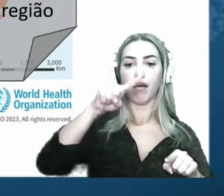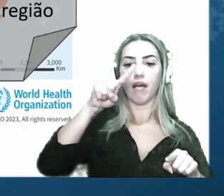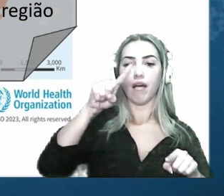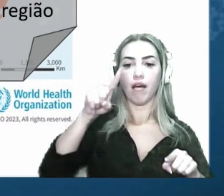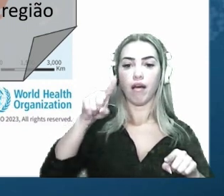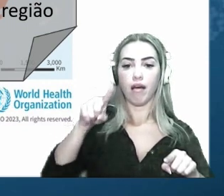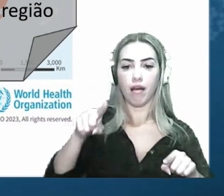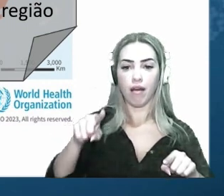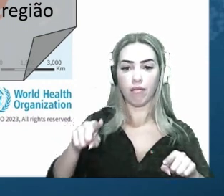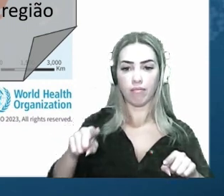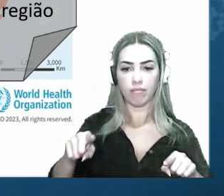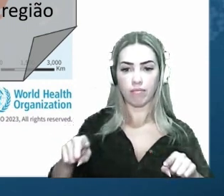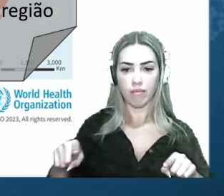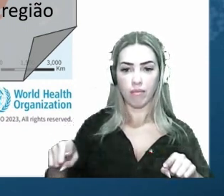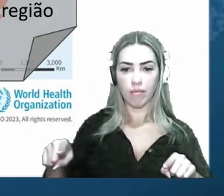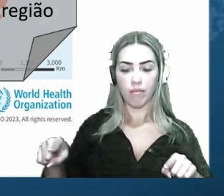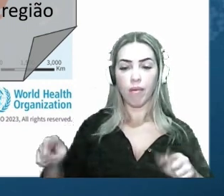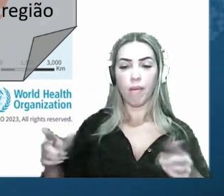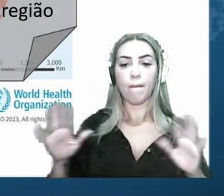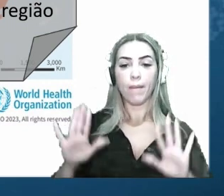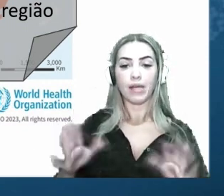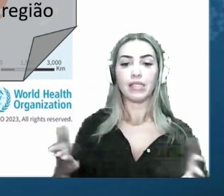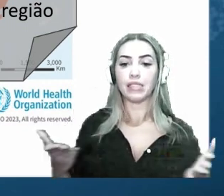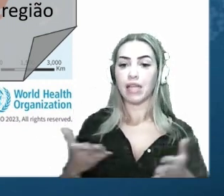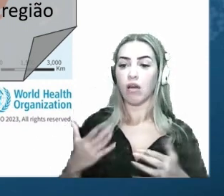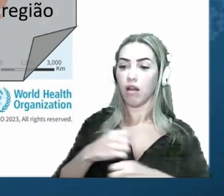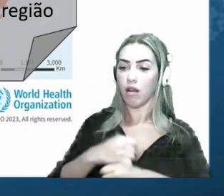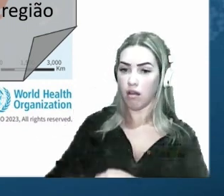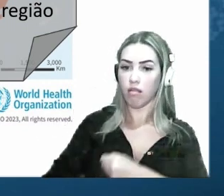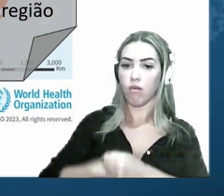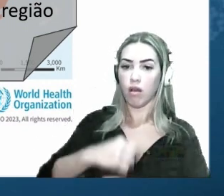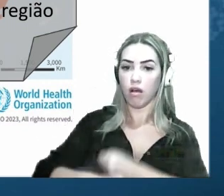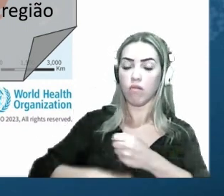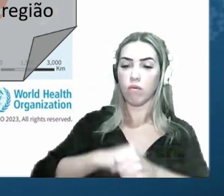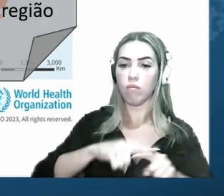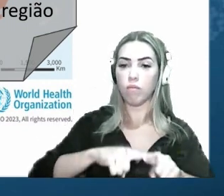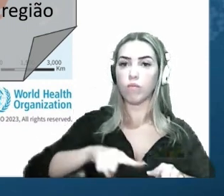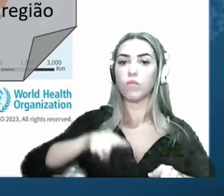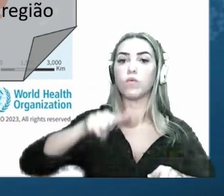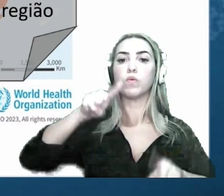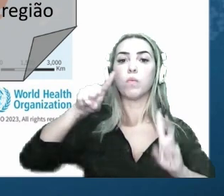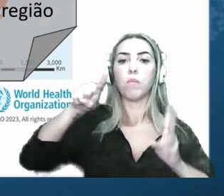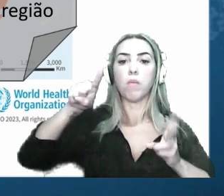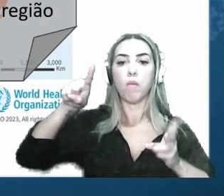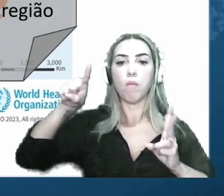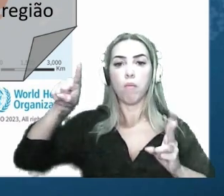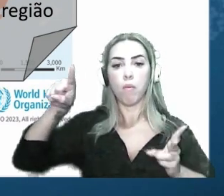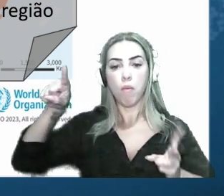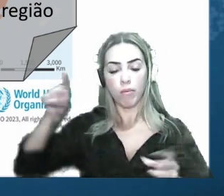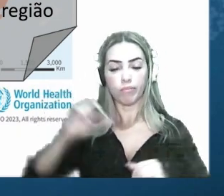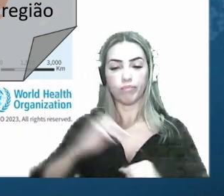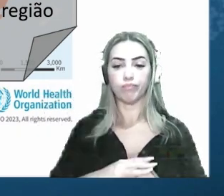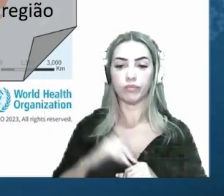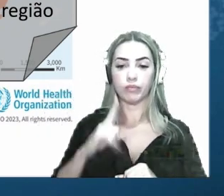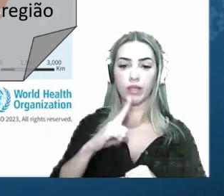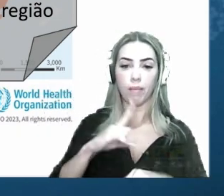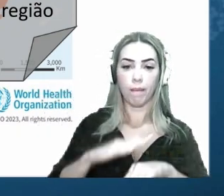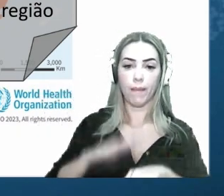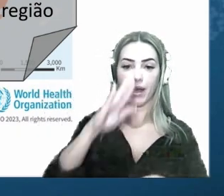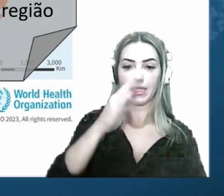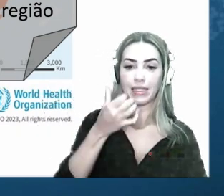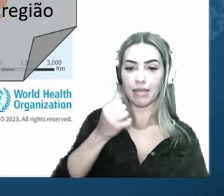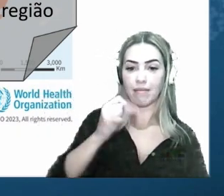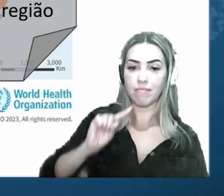temos anos consecutivos de alta incidência, né? Então, registrando ali mais de 6 mil casos de